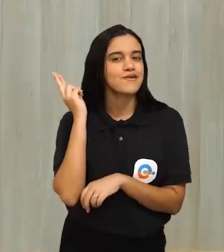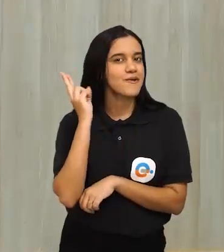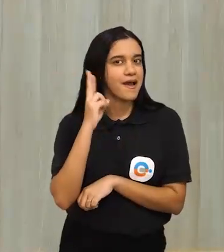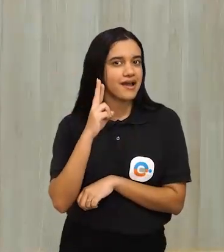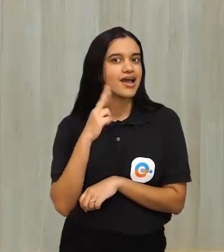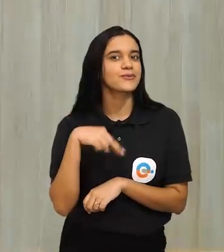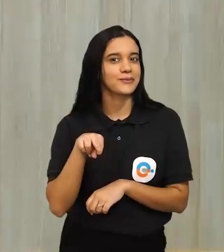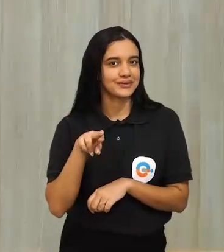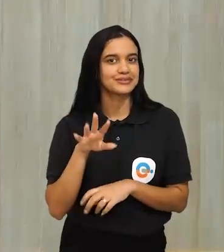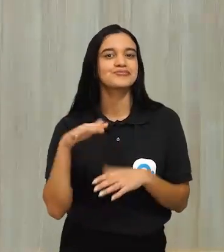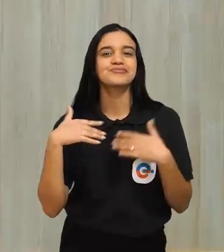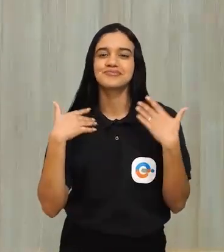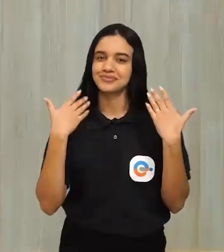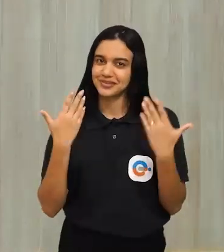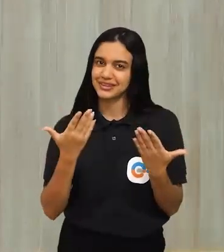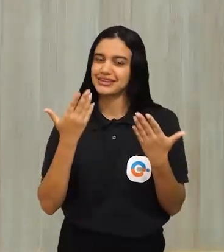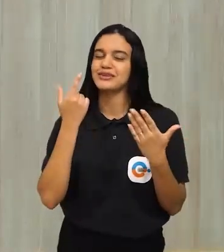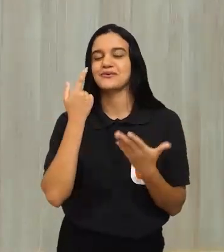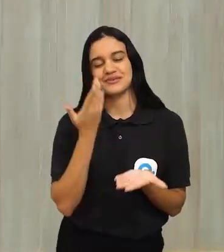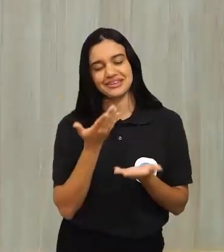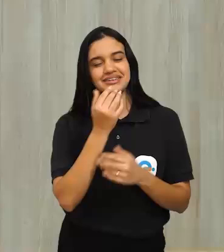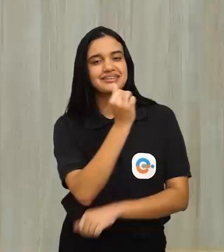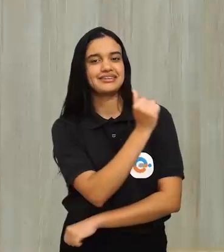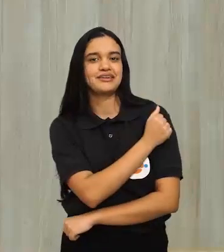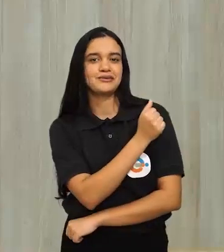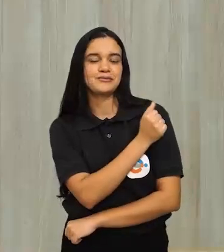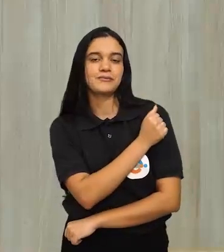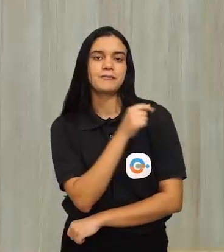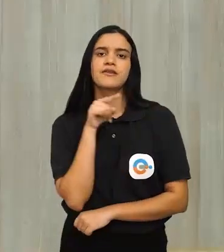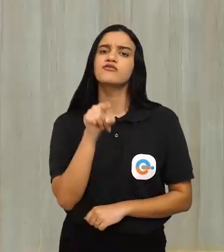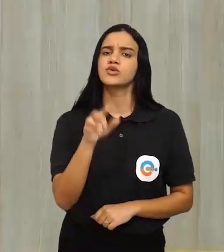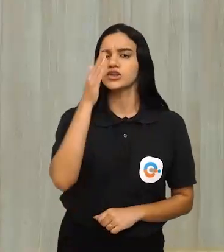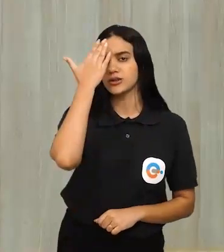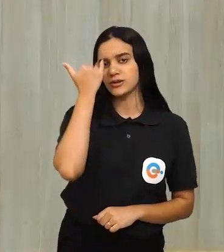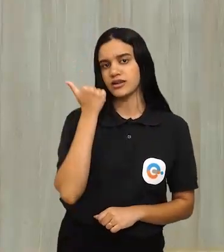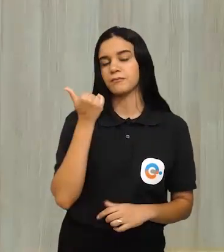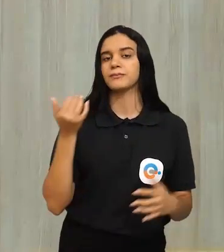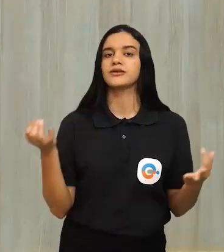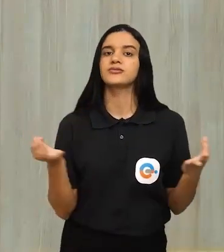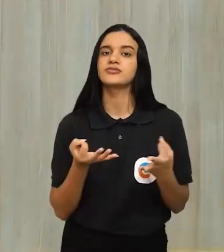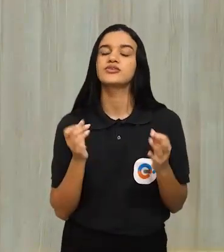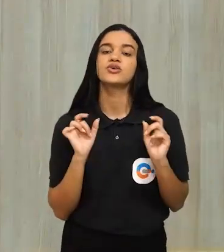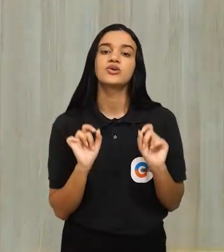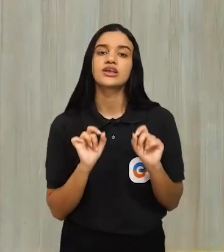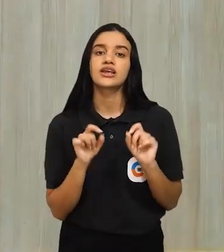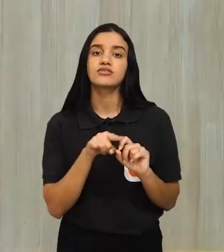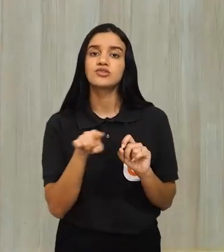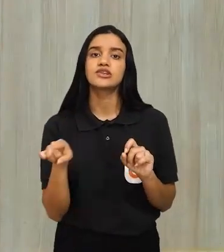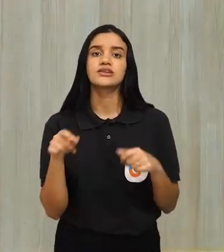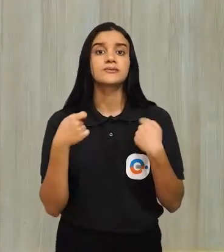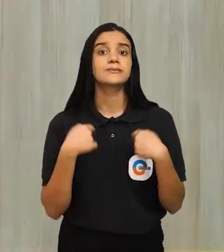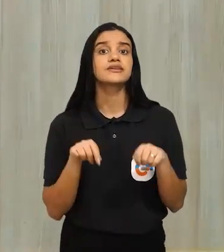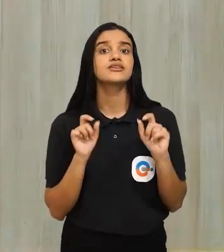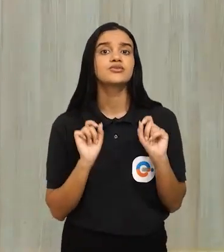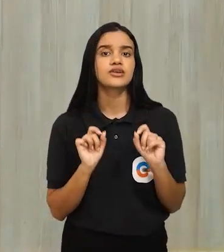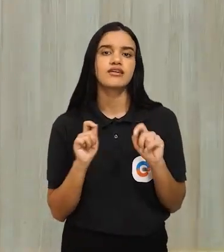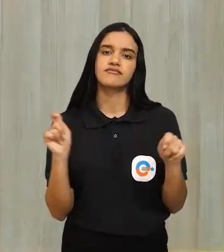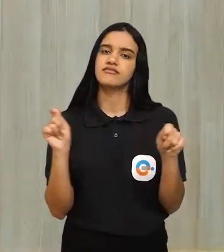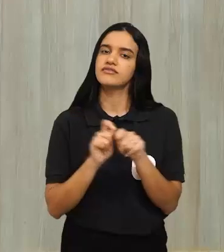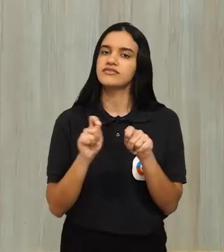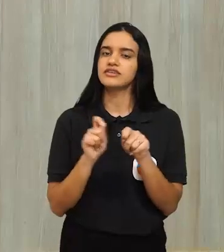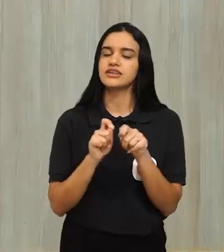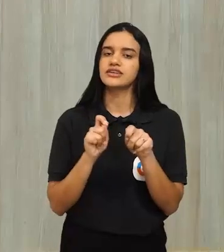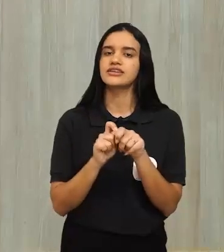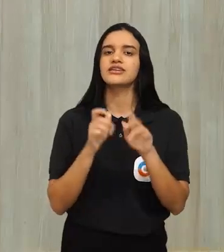recuperação né É o caso aí desse aluno então vocês sabem perfeitamente O que é que vocês precisam